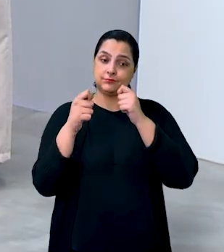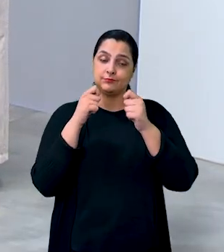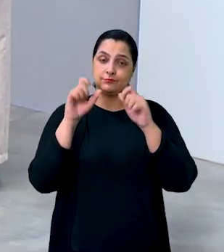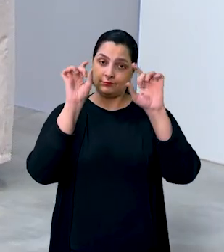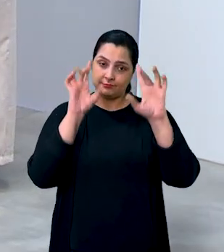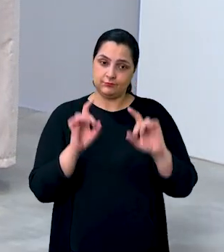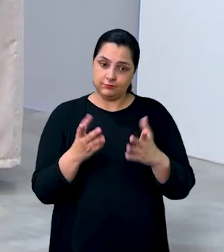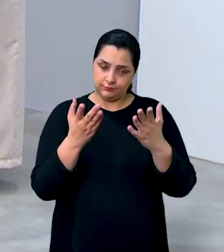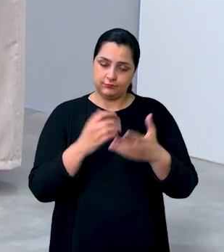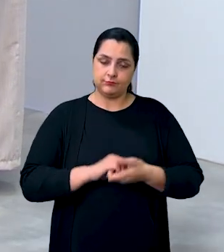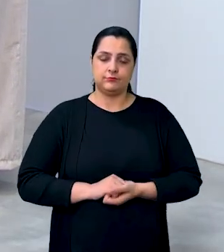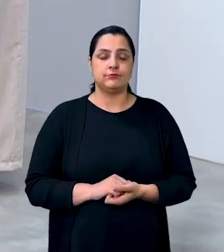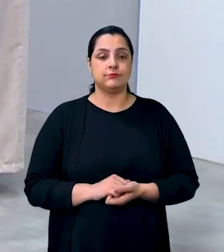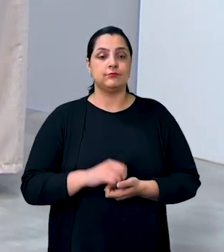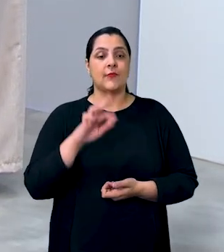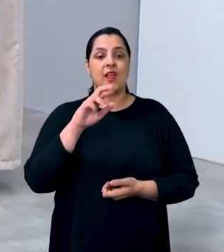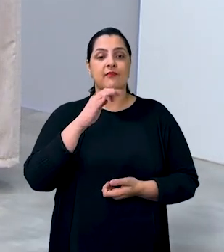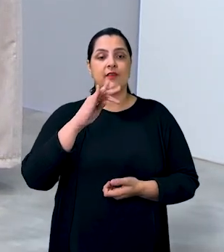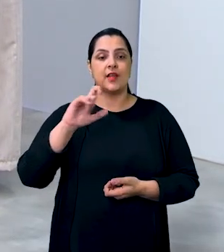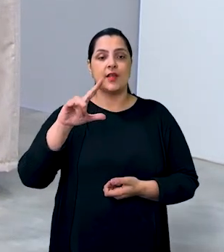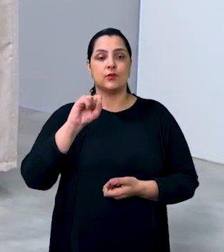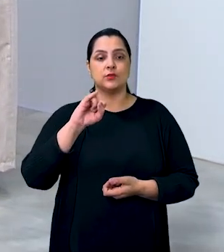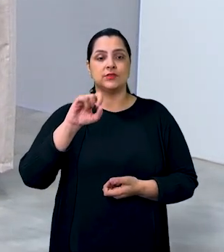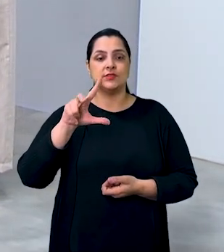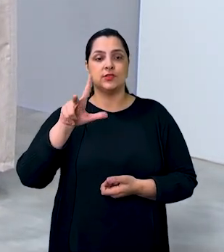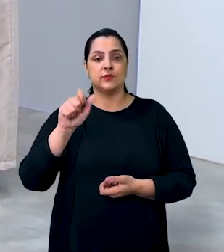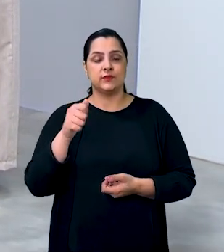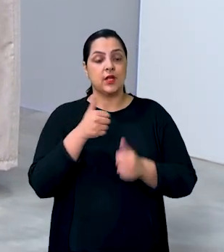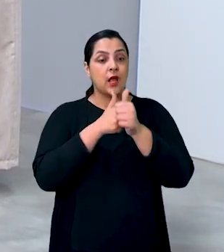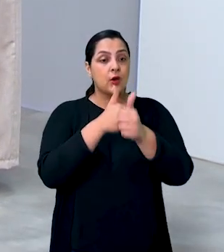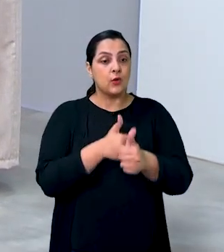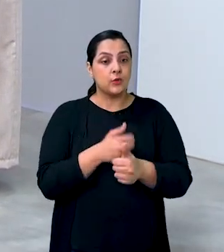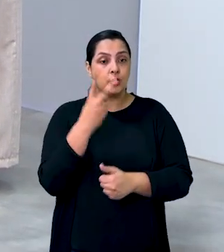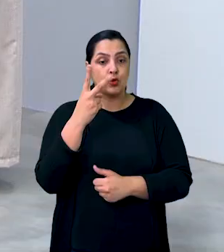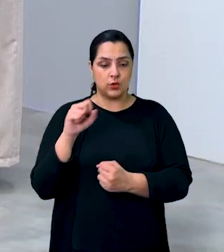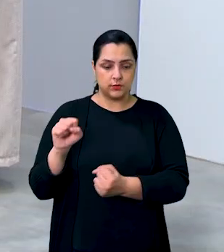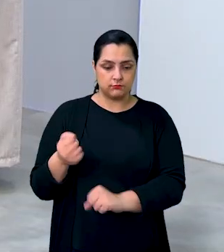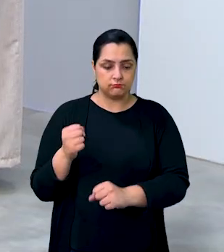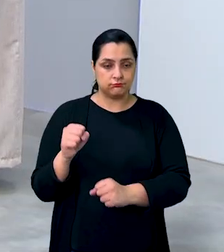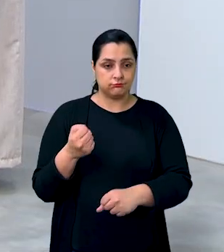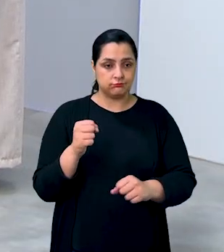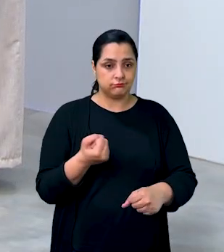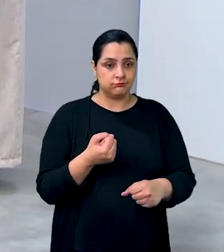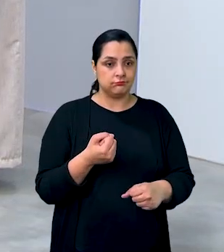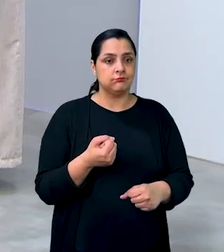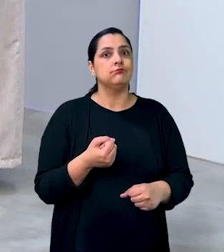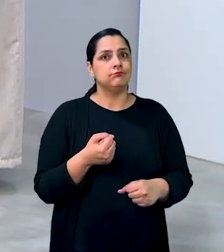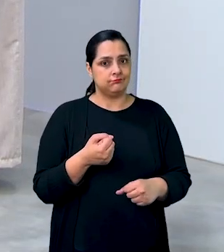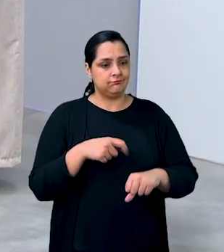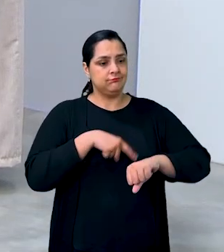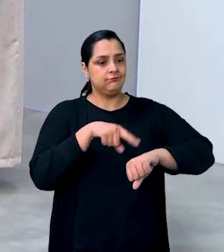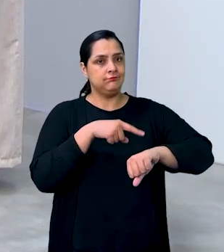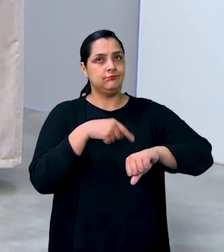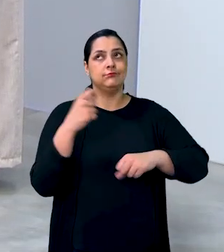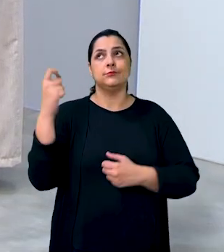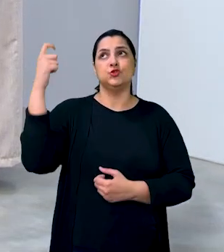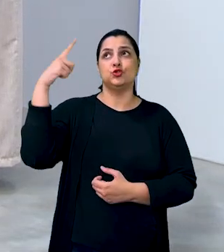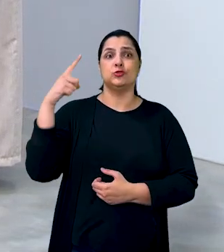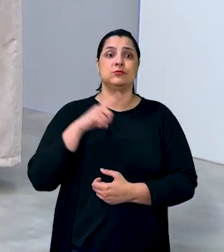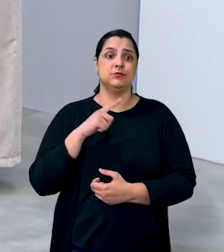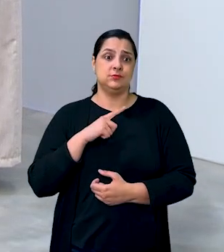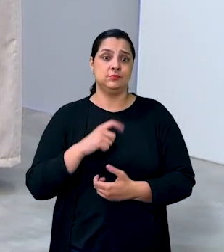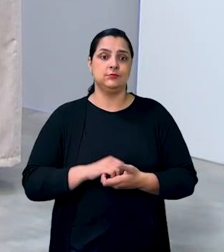uma reportagem especial sobre esse assunto. O repórter Rafael Silva acompanhou o trabalho de 2 varredores de rua que cumprem parte do